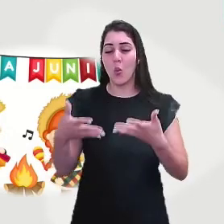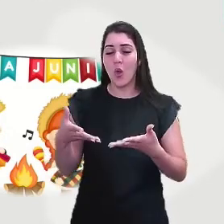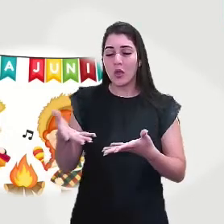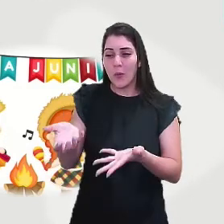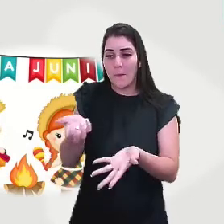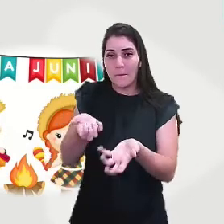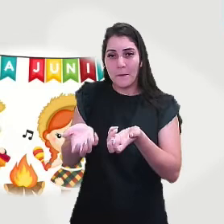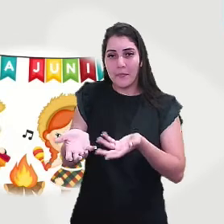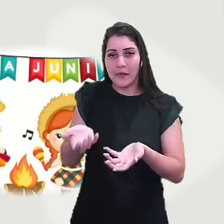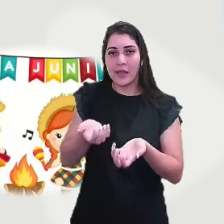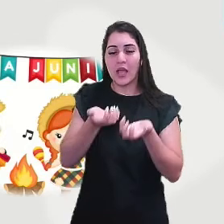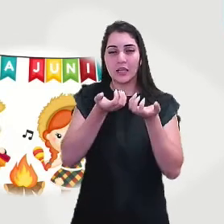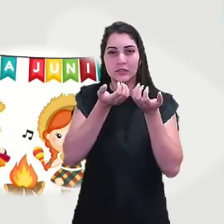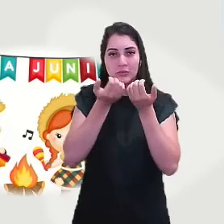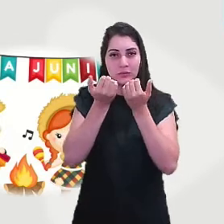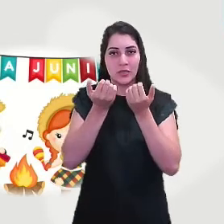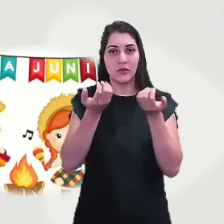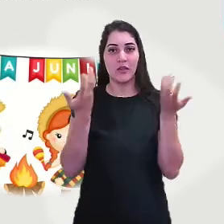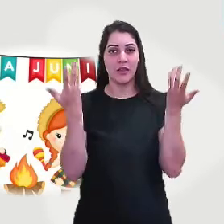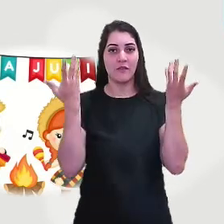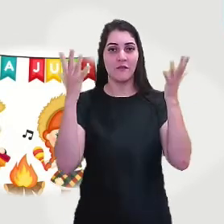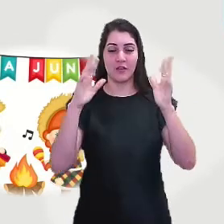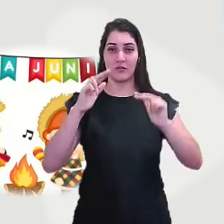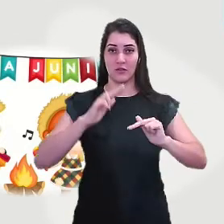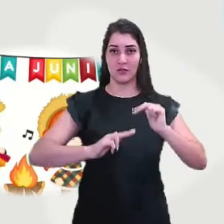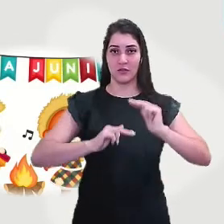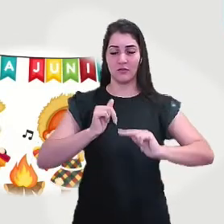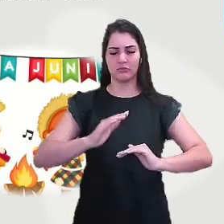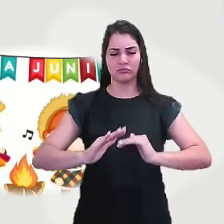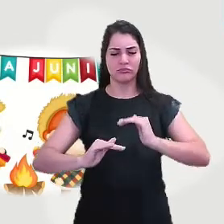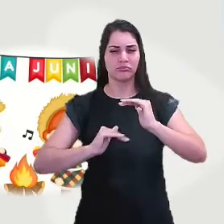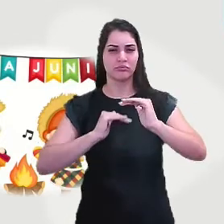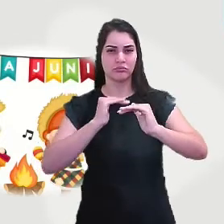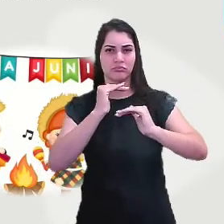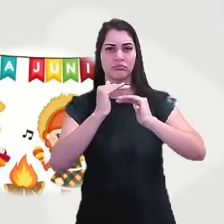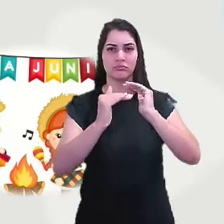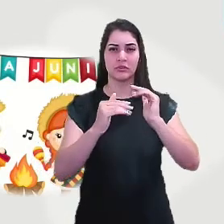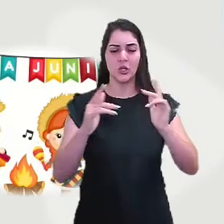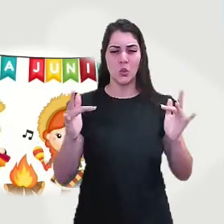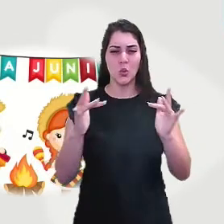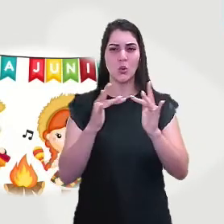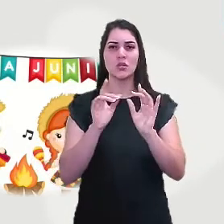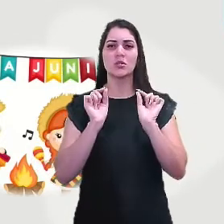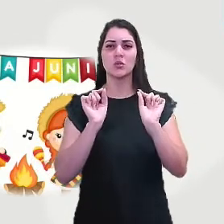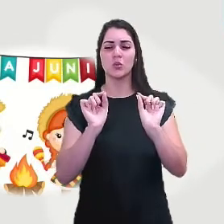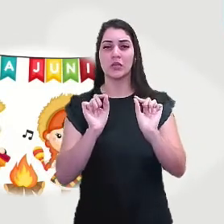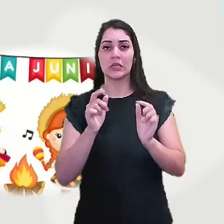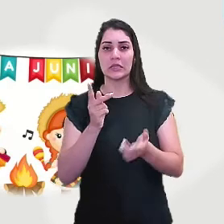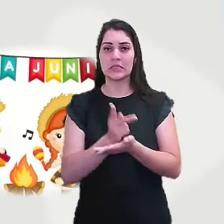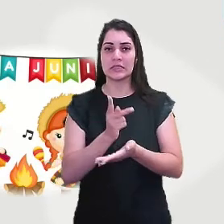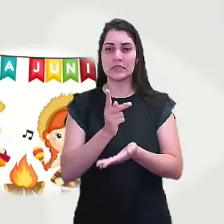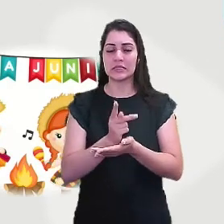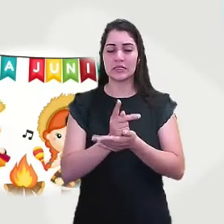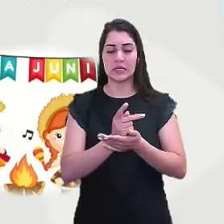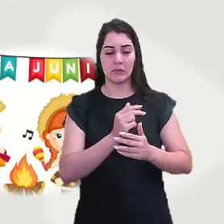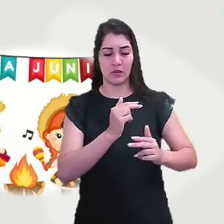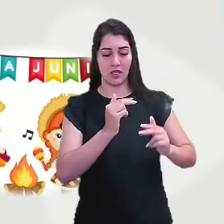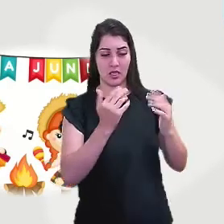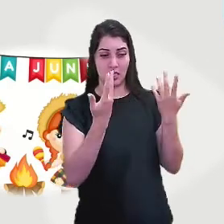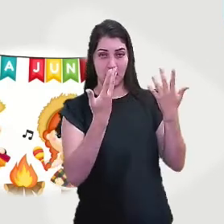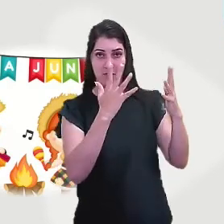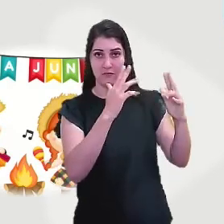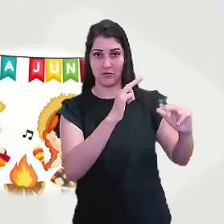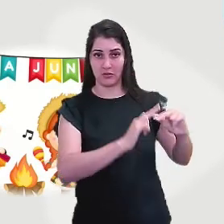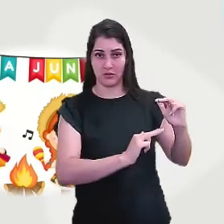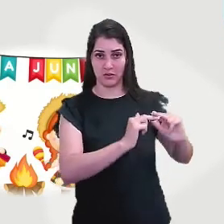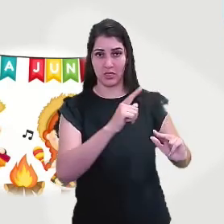festa de São João. E foi se evoluindo o tempo, passando o tempo e coincidiu, né? Sempre na festa de São João, termos o hábito